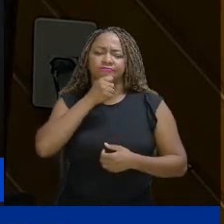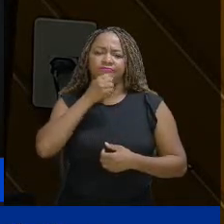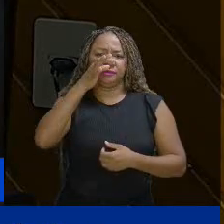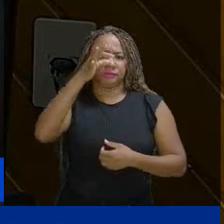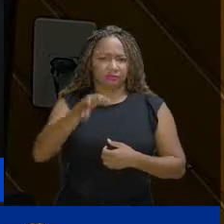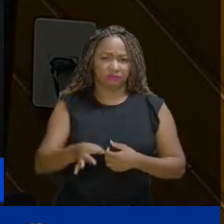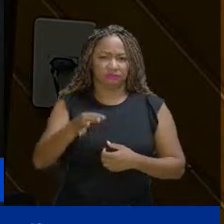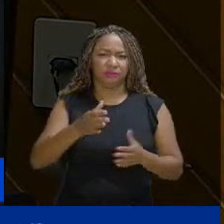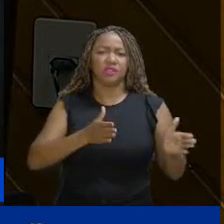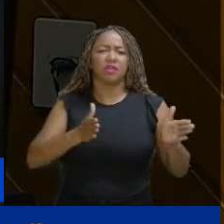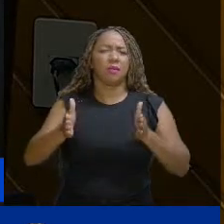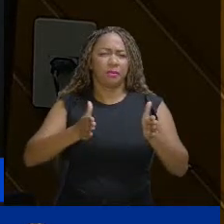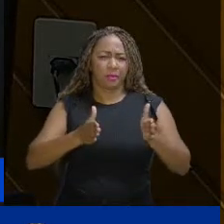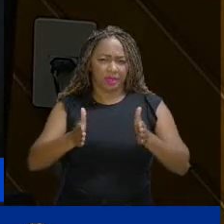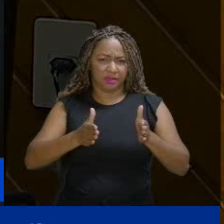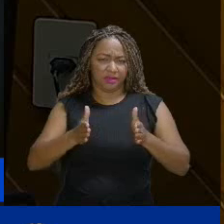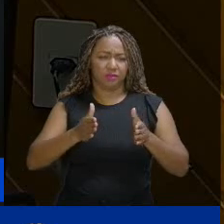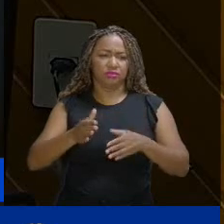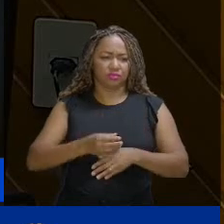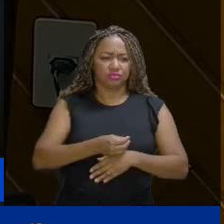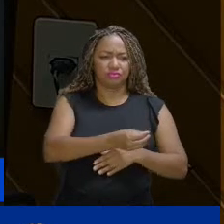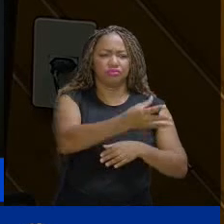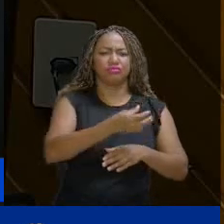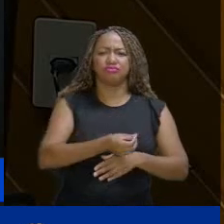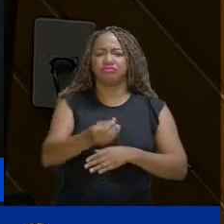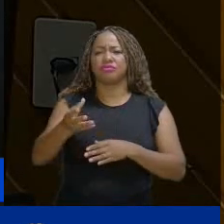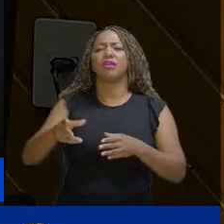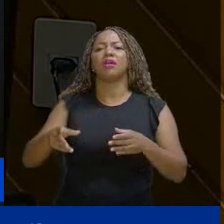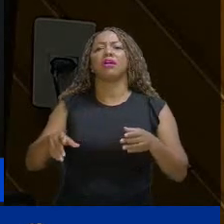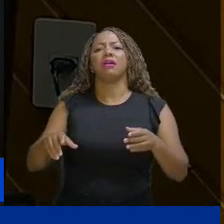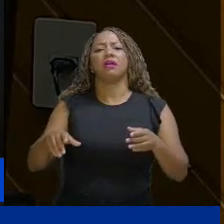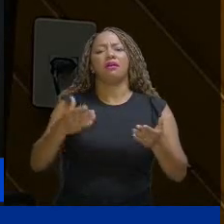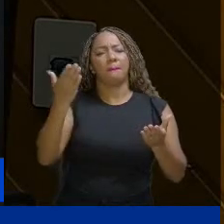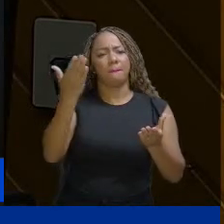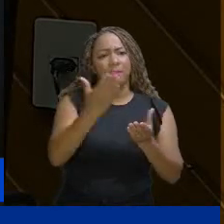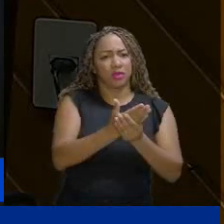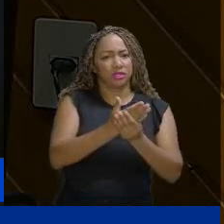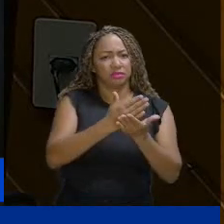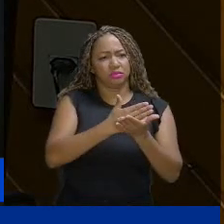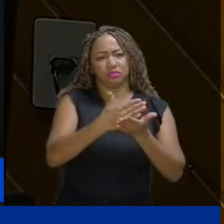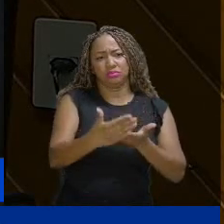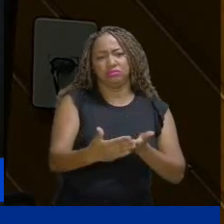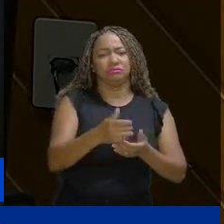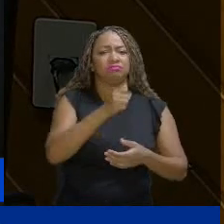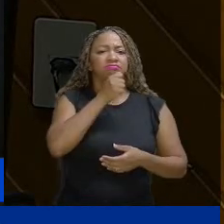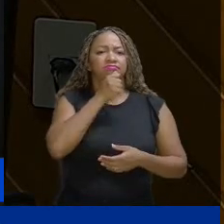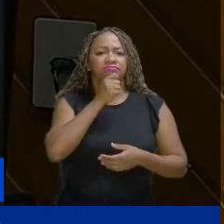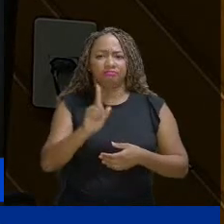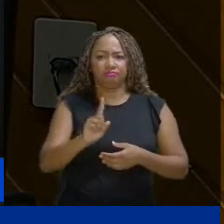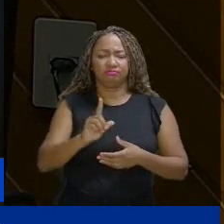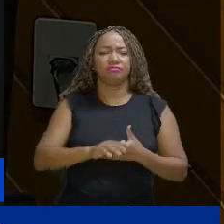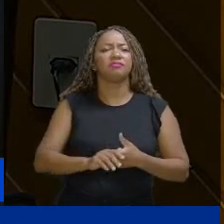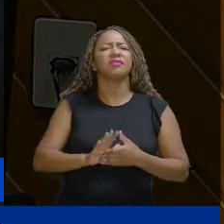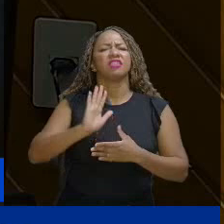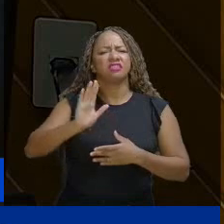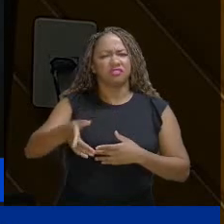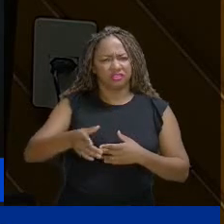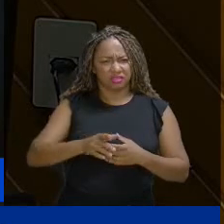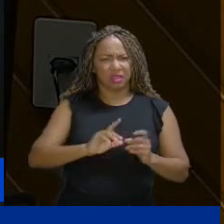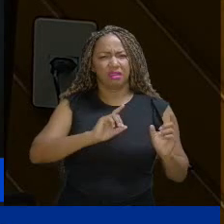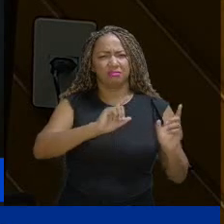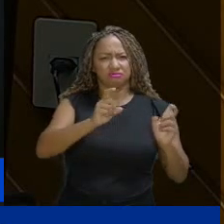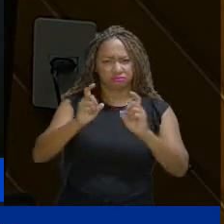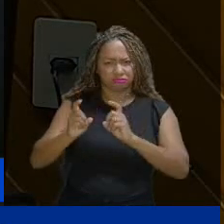instalada. E os prazos para redistribuição dos processos ainda não haviam se iniciado. Como muito bem já foi debatido